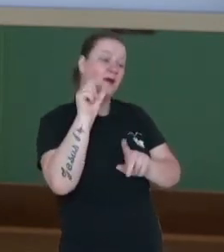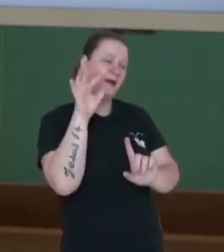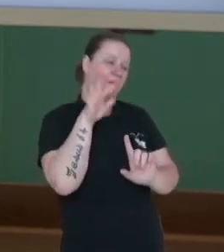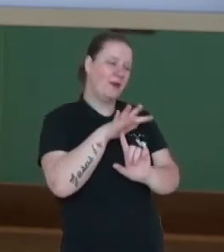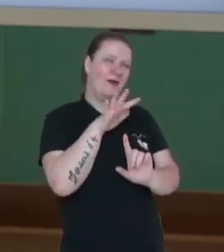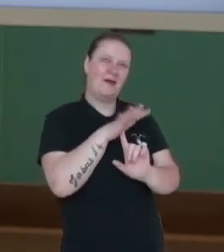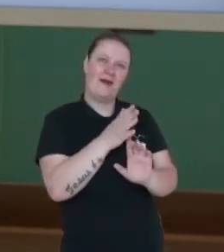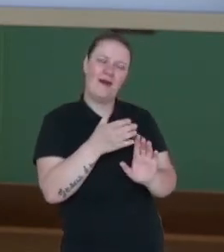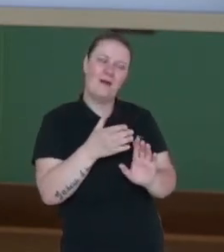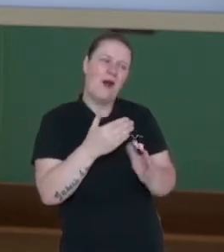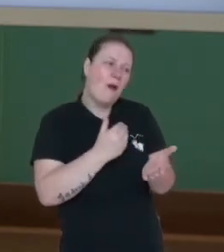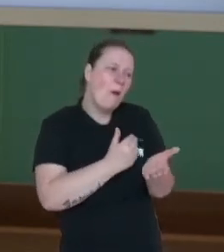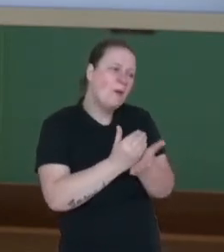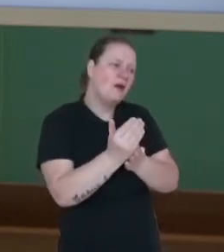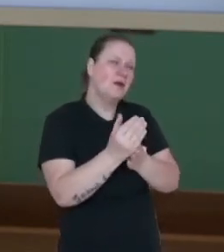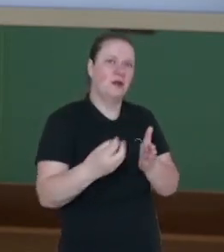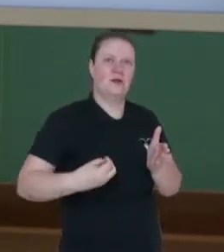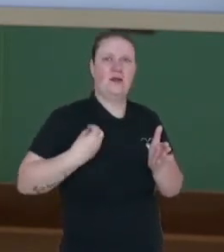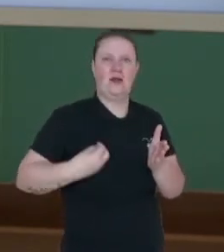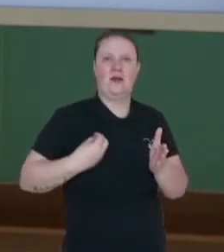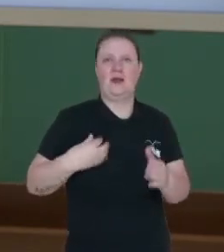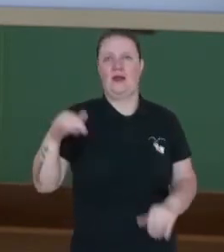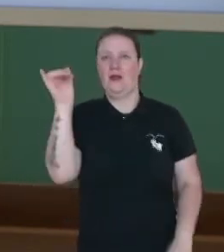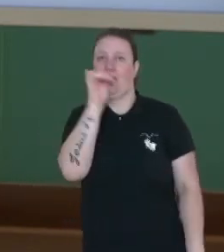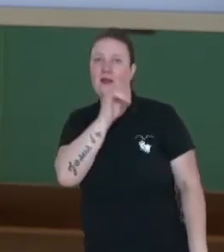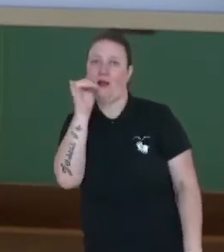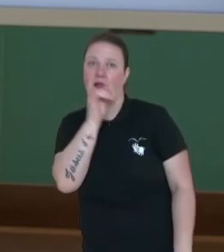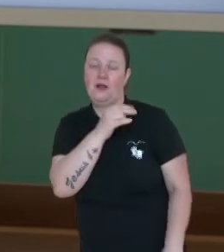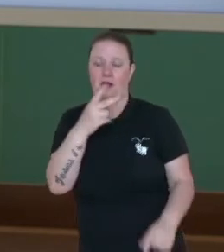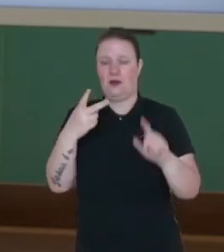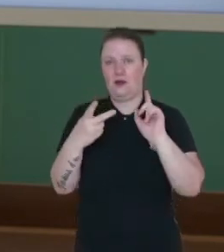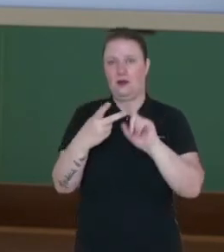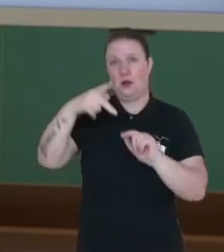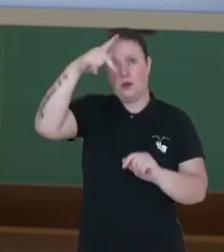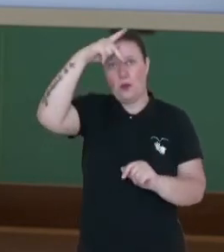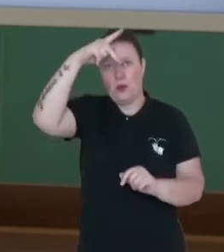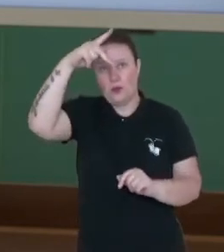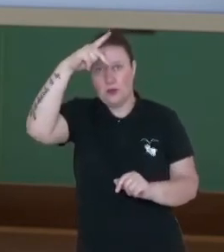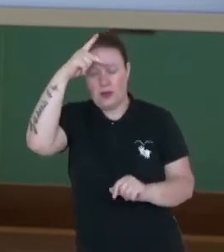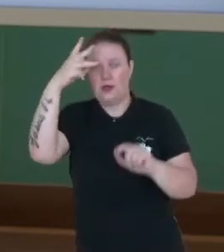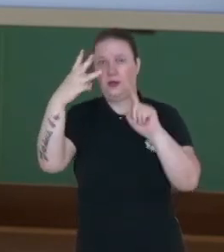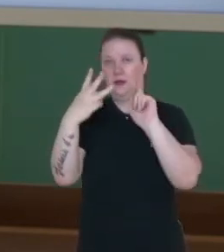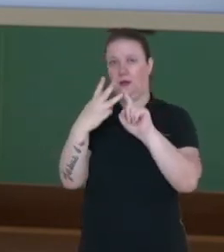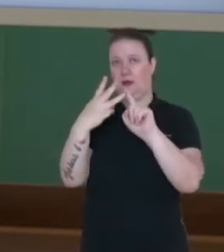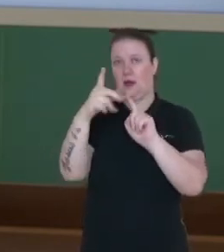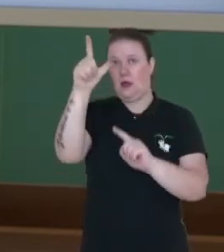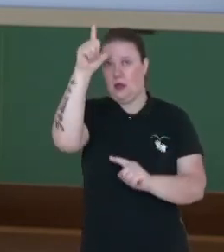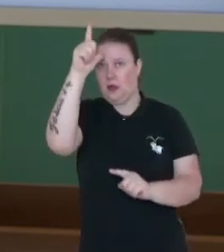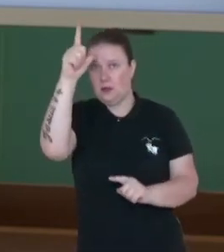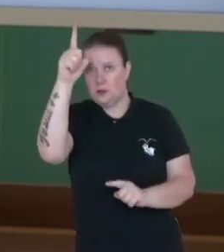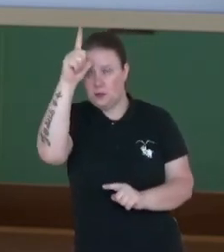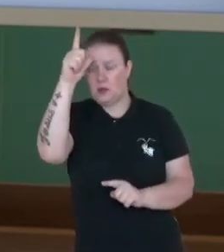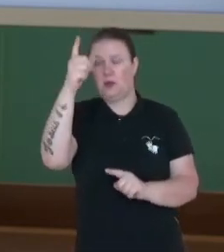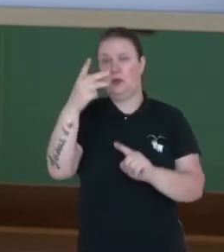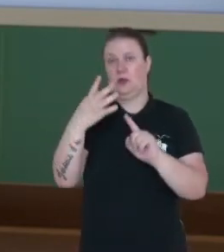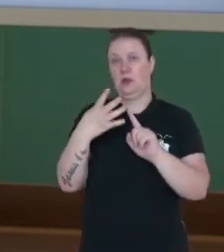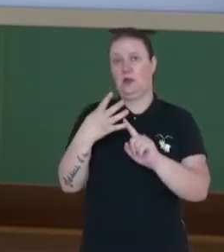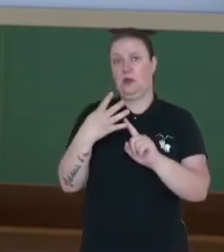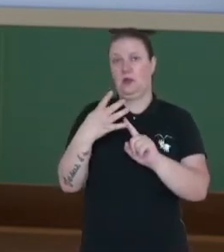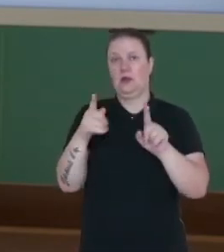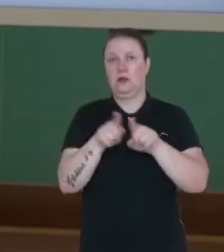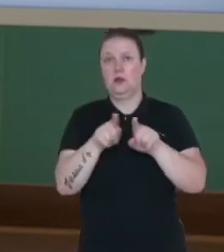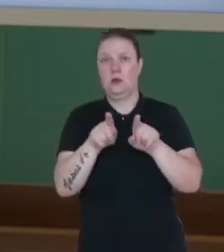vida. Italianos, poloneses, né, alemães que vieram para cá, mais recentemente, né,